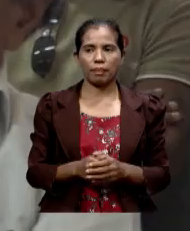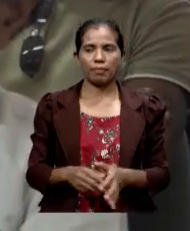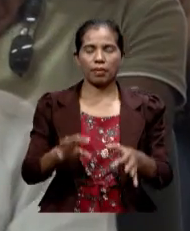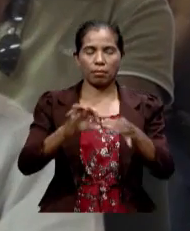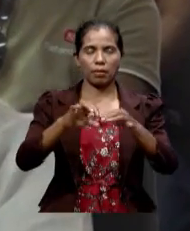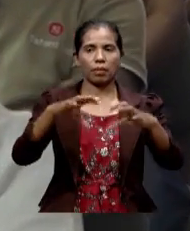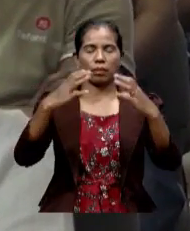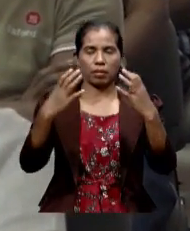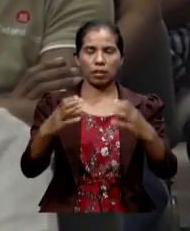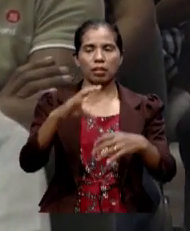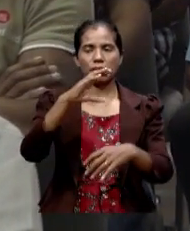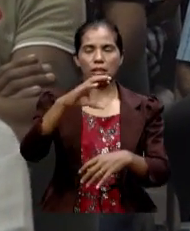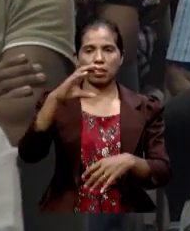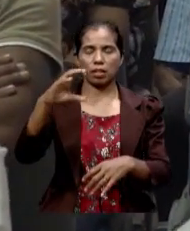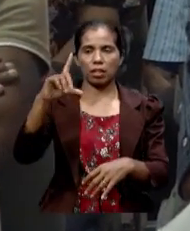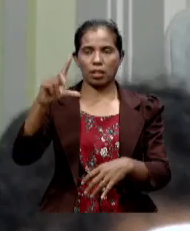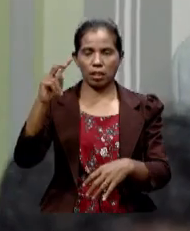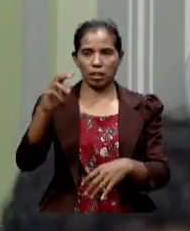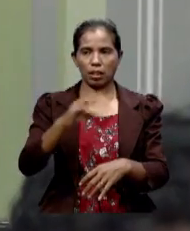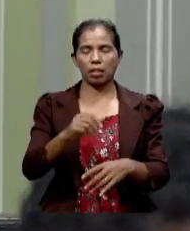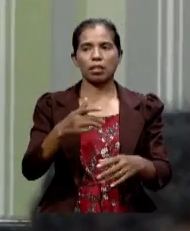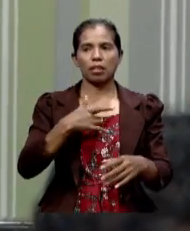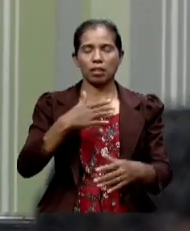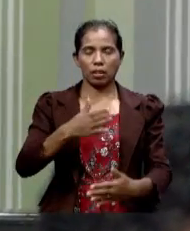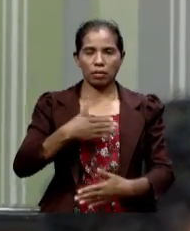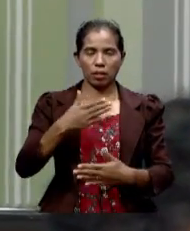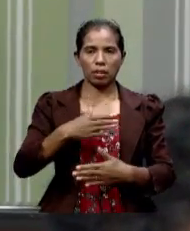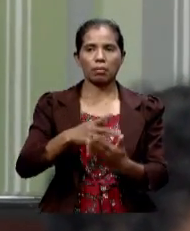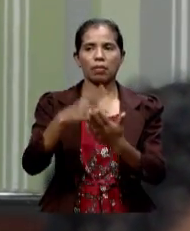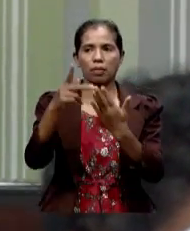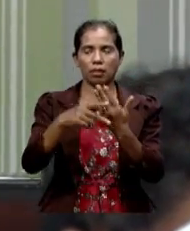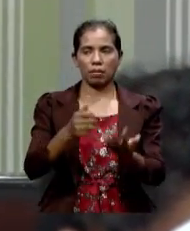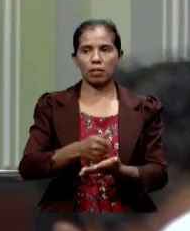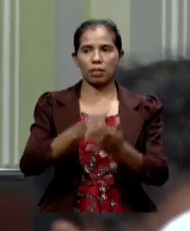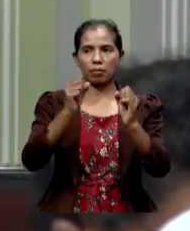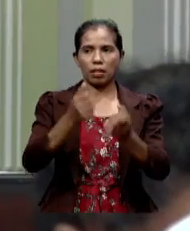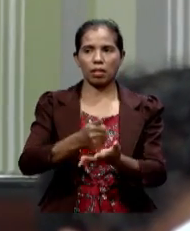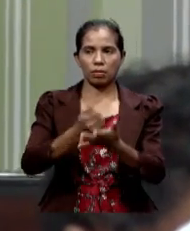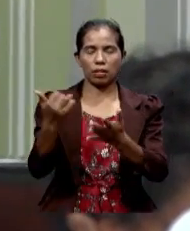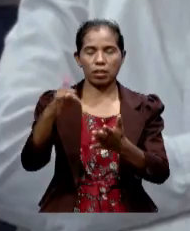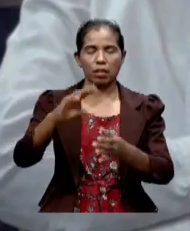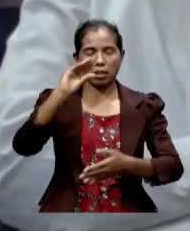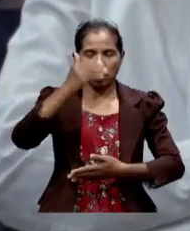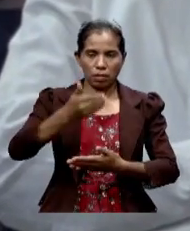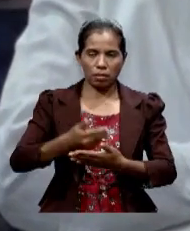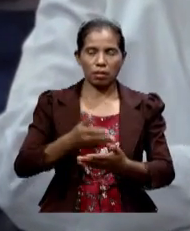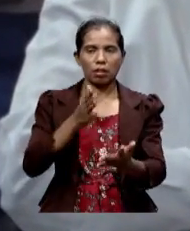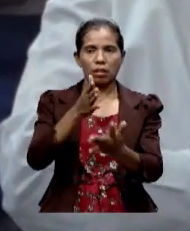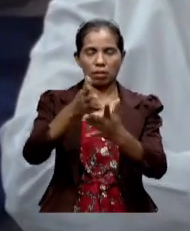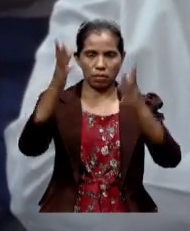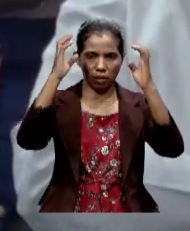Conselho Combatente Libertação Nacional MOS, aprecia programa apoio ne tamba beletulun sira ni oang ho de acesso à